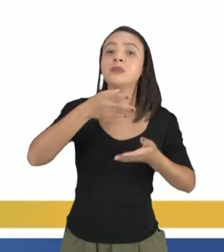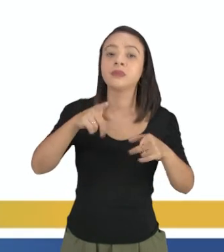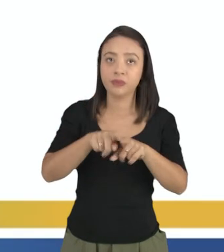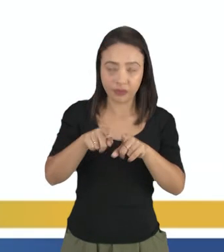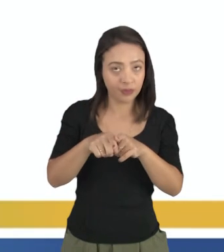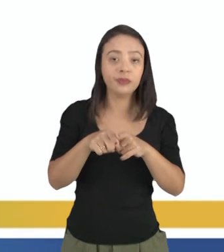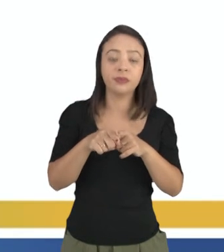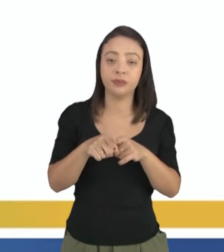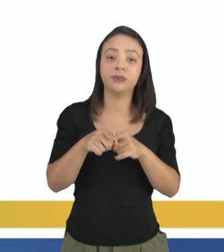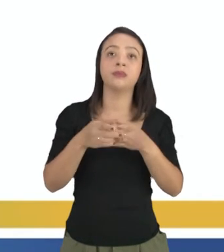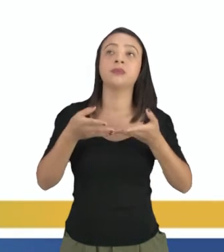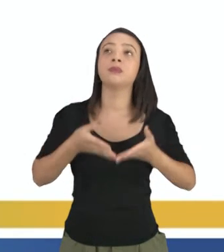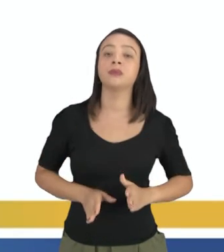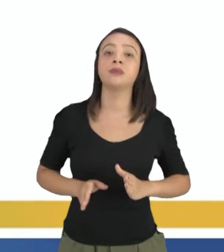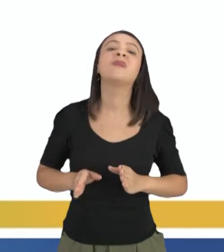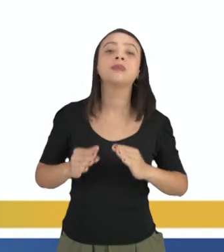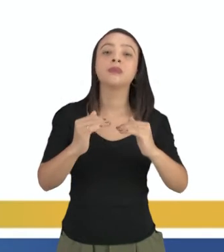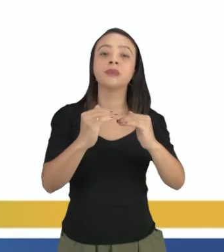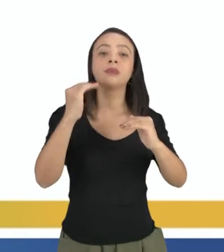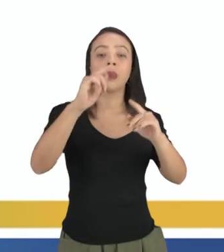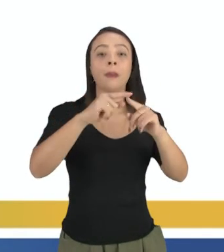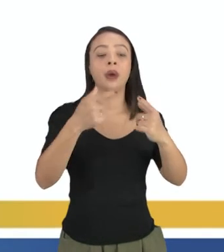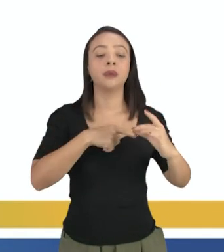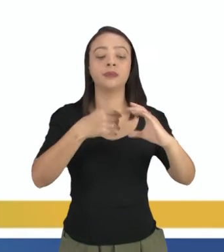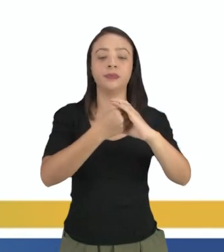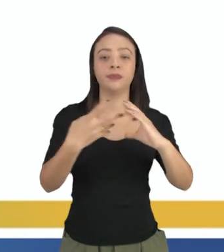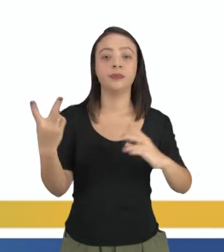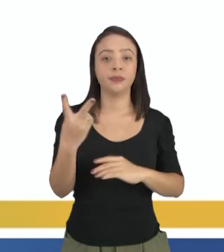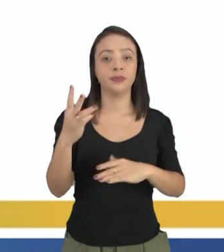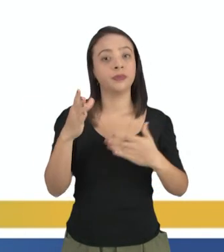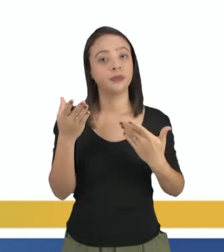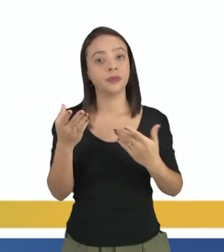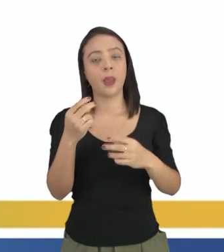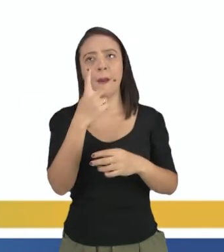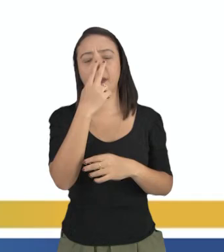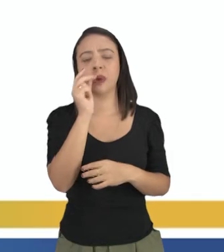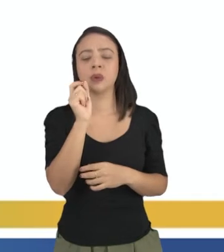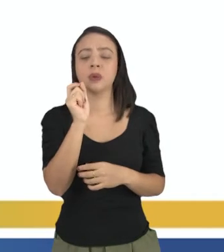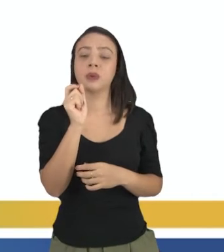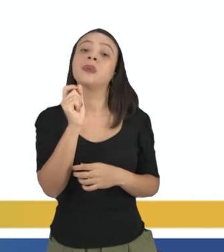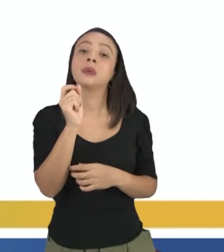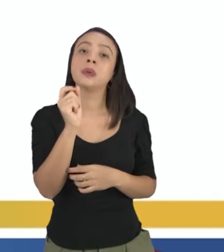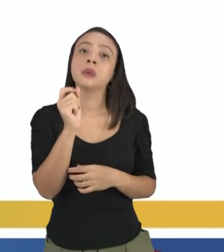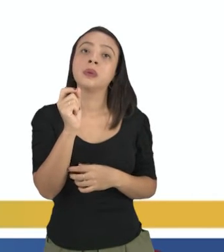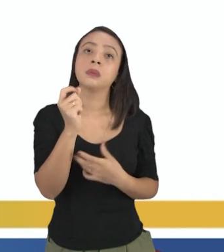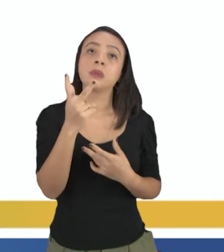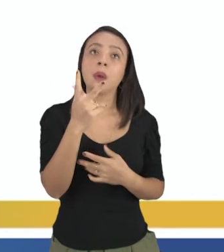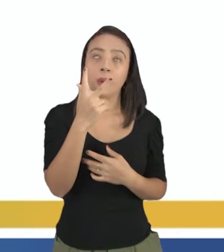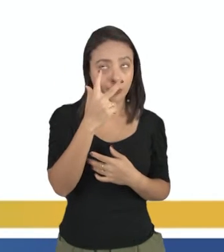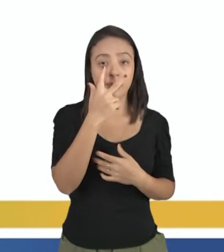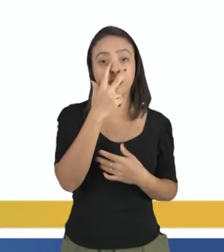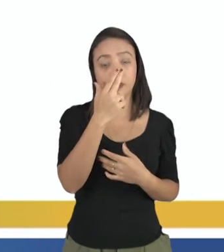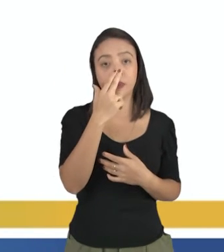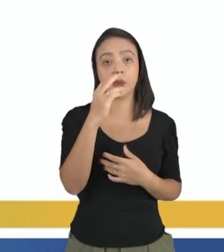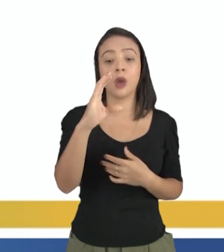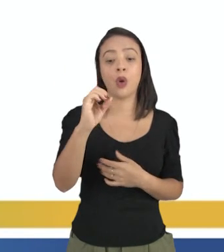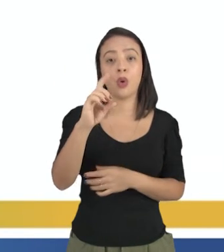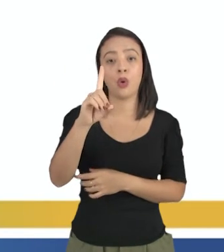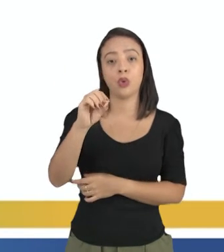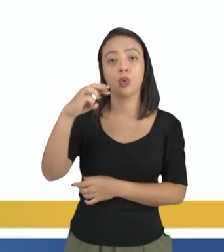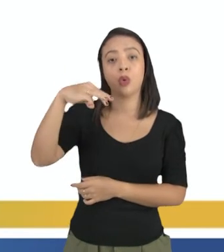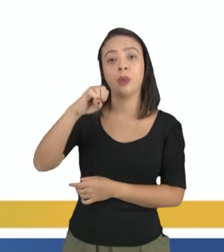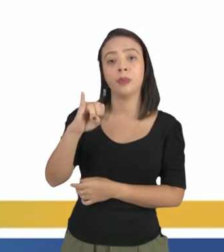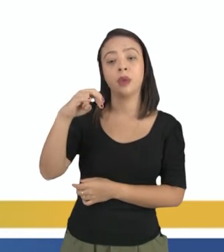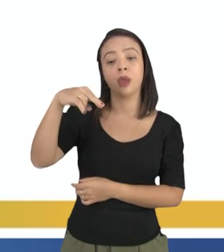também dominante, porém com as características dos dois, né? Então, é como se fosse basicamente parecido com a codominância. Porém,